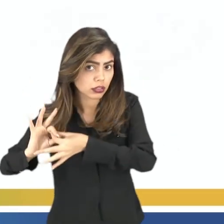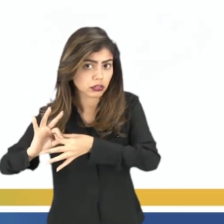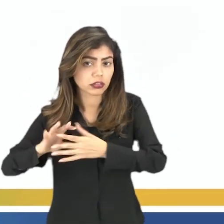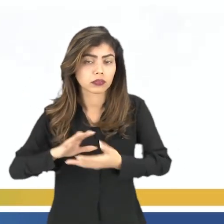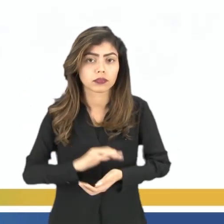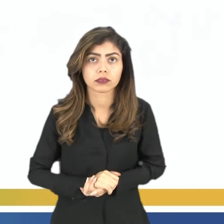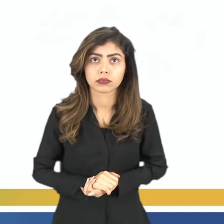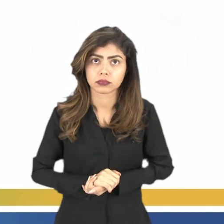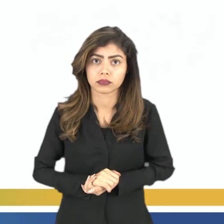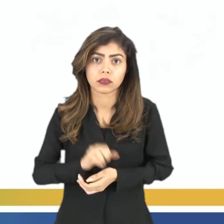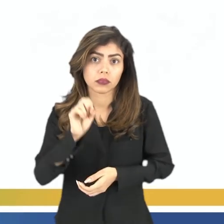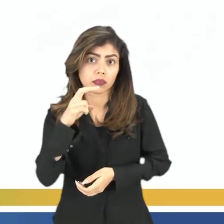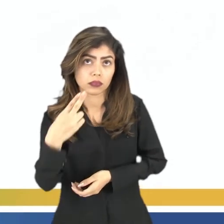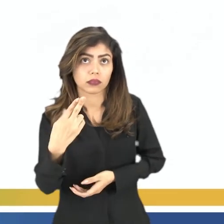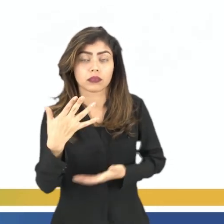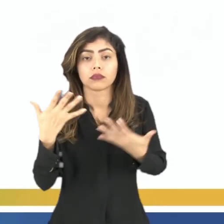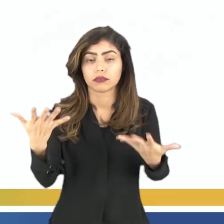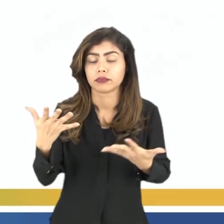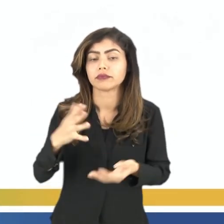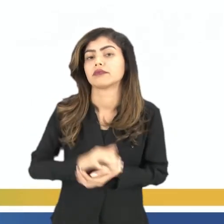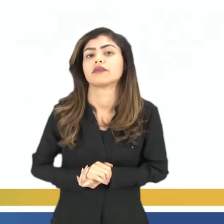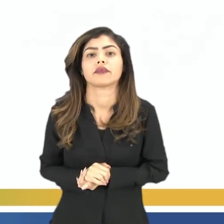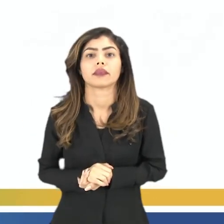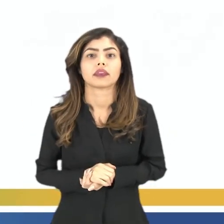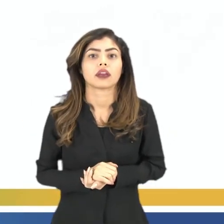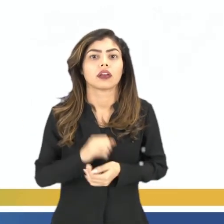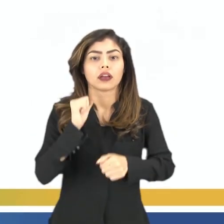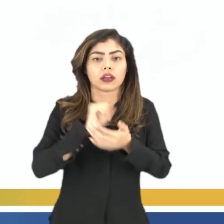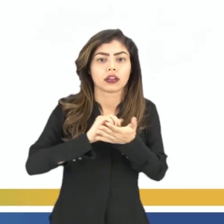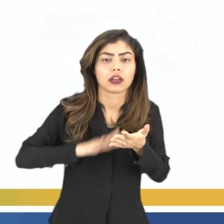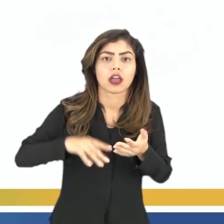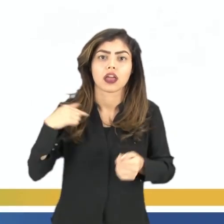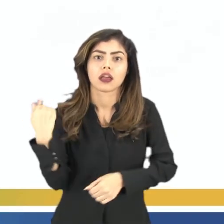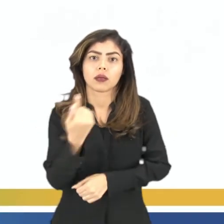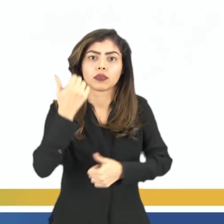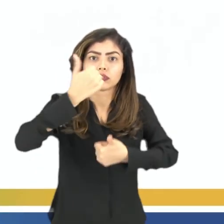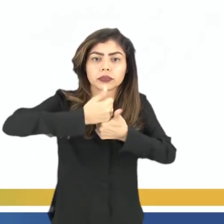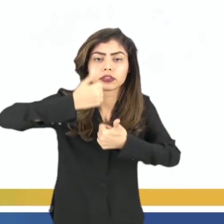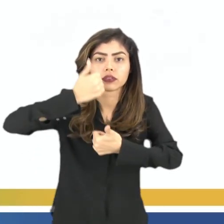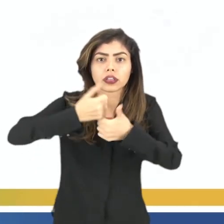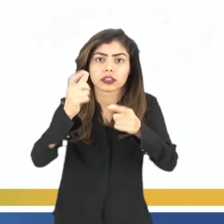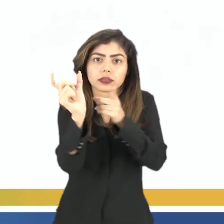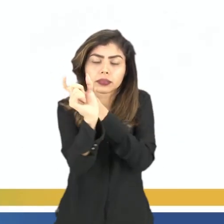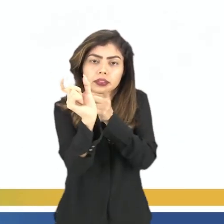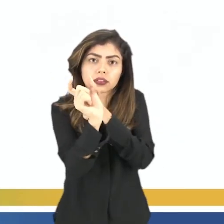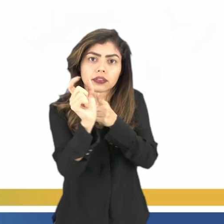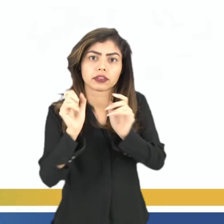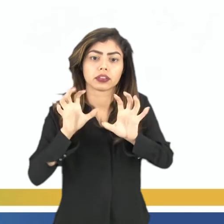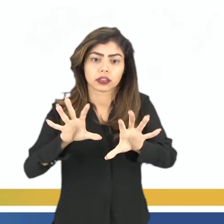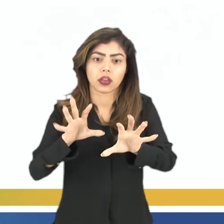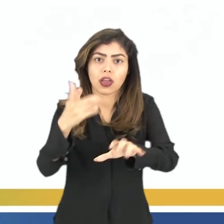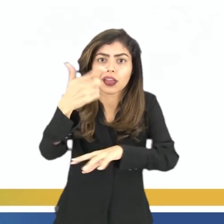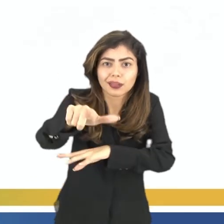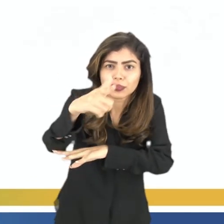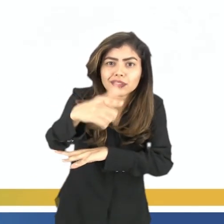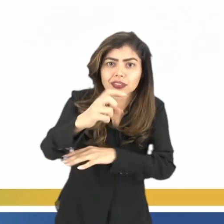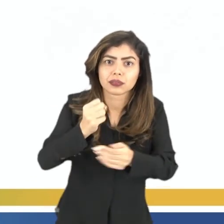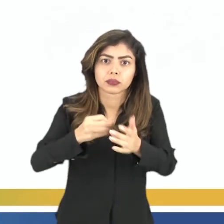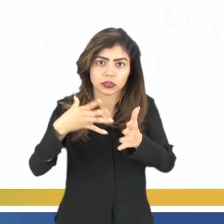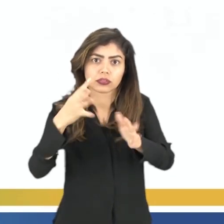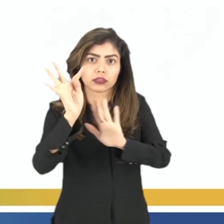la coerência. Ou seja, gente, no nosso exercício nós vamos substituir as palavras que estão se repetindo